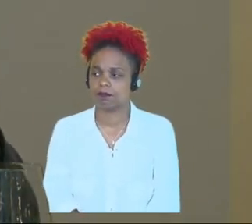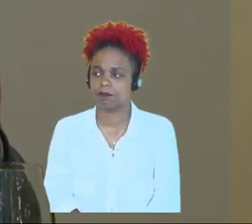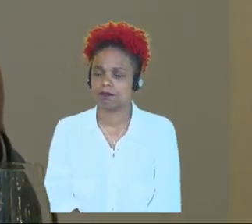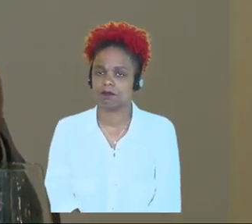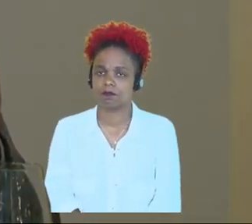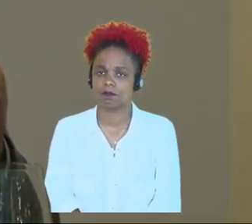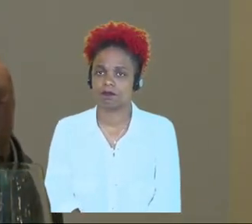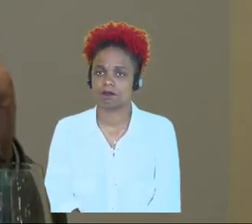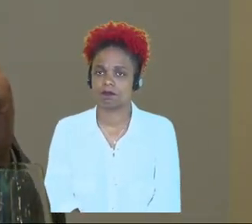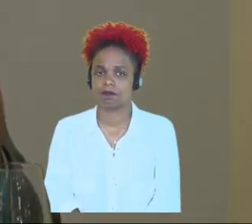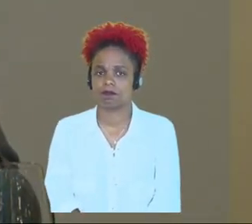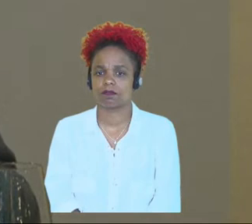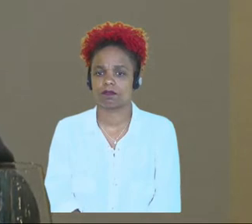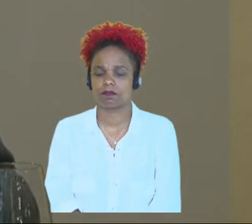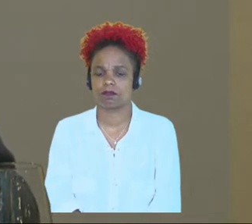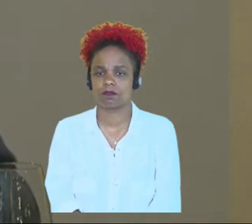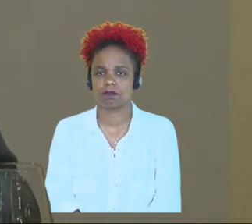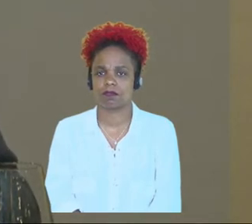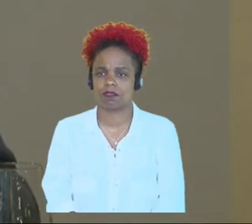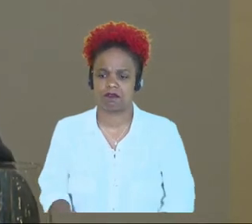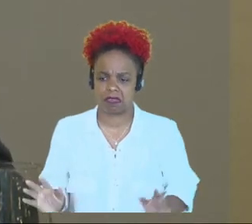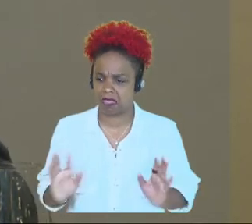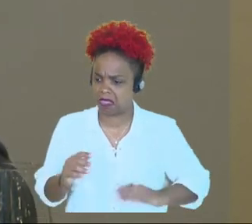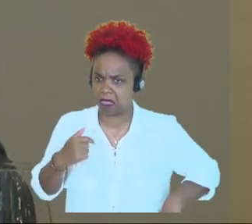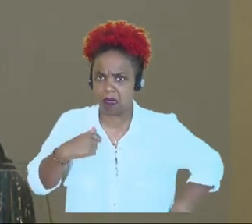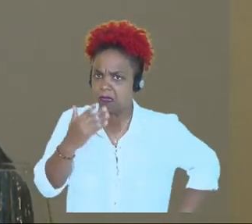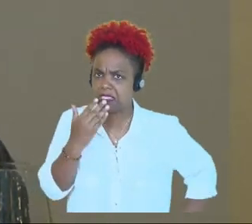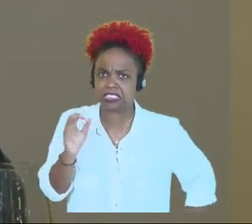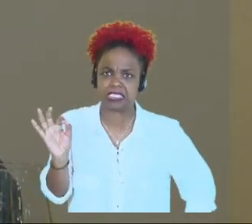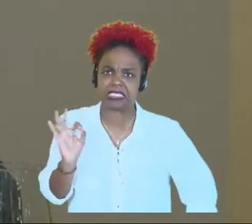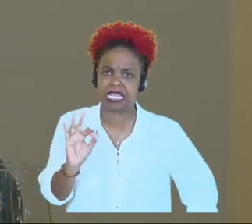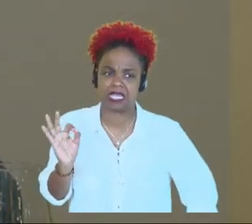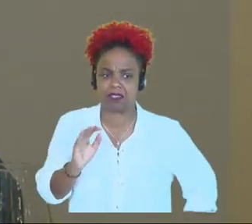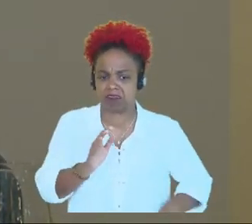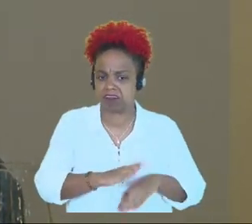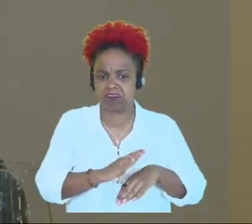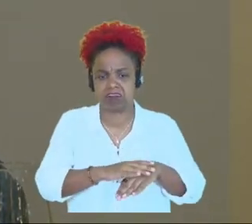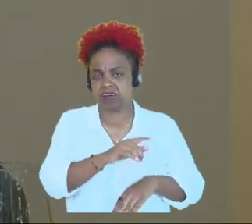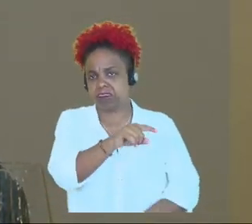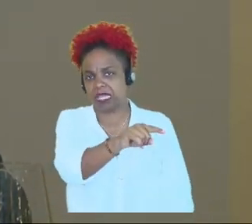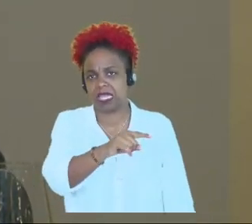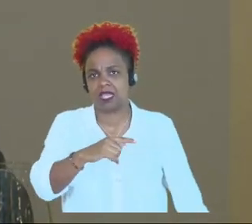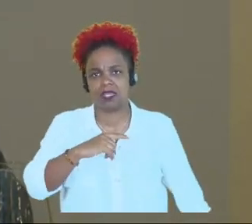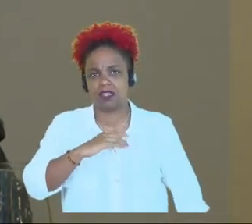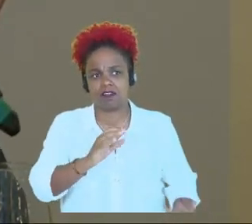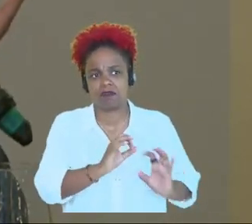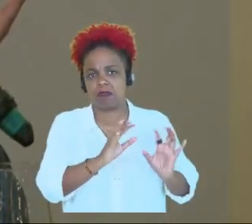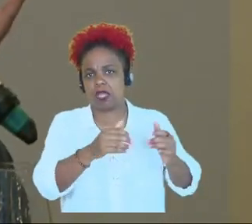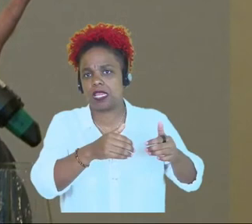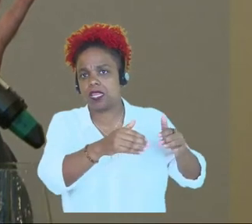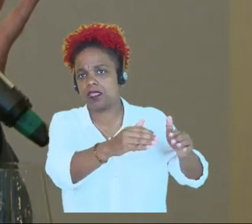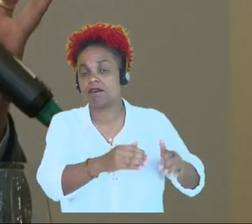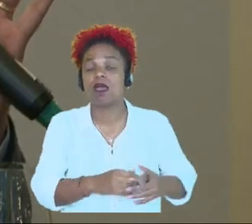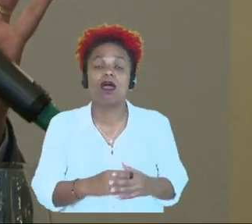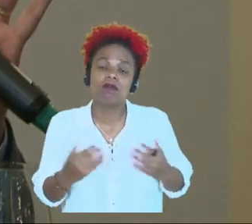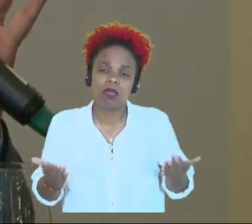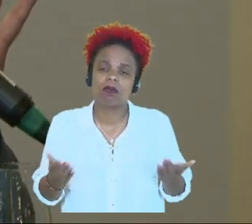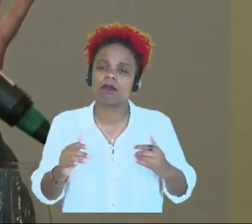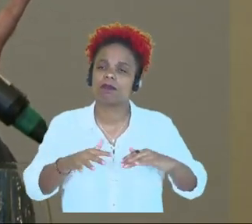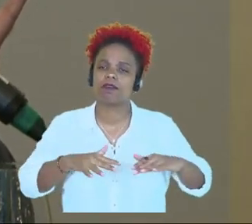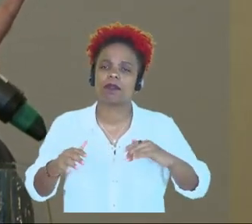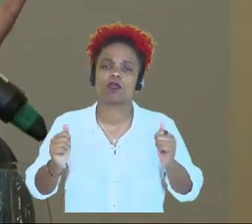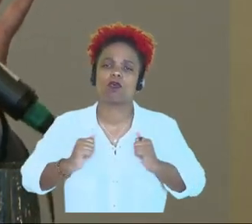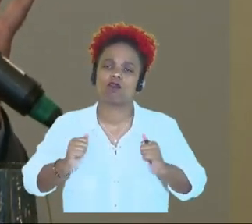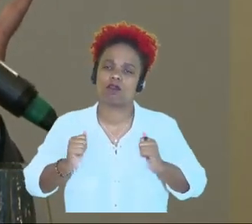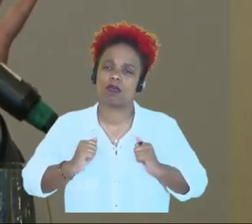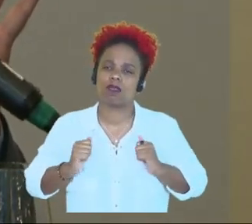Sempre vão dizer, não fui eu que pedi para eles estarem lá. Foi espontâneo, foi orgânico. Então, é um movimento